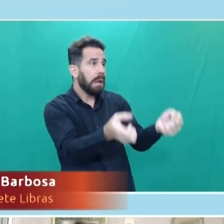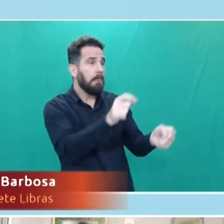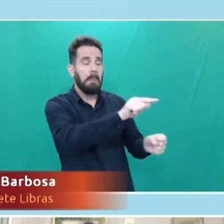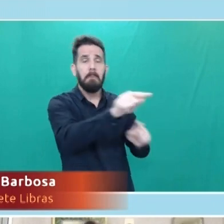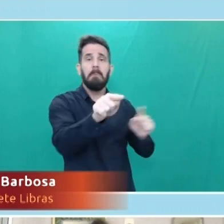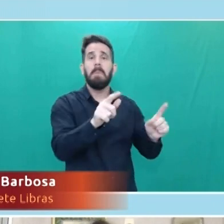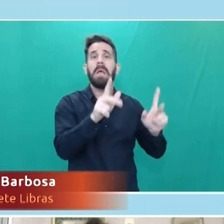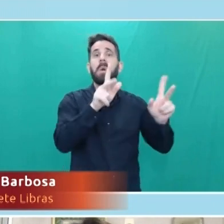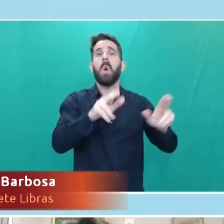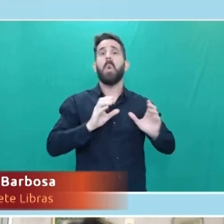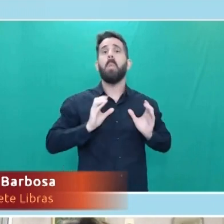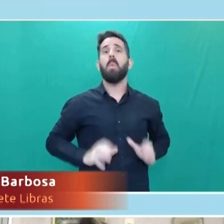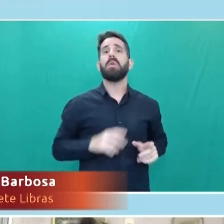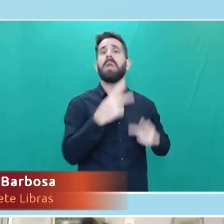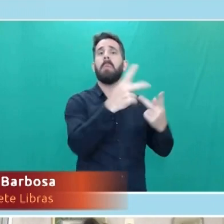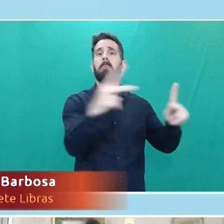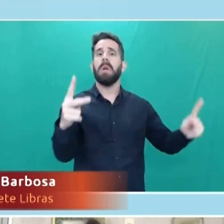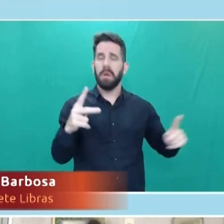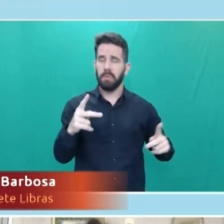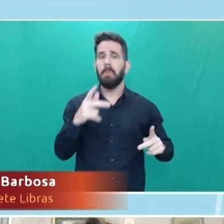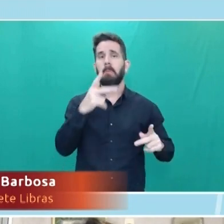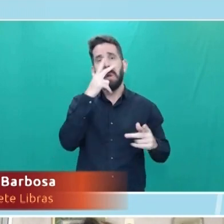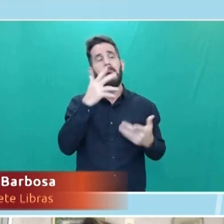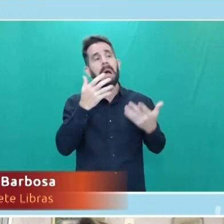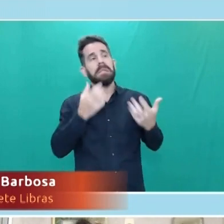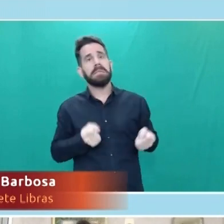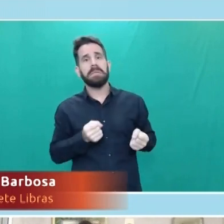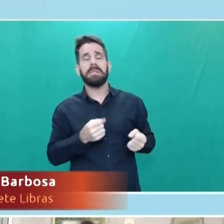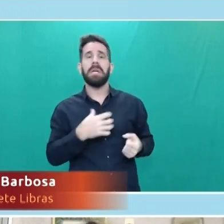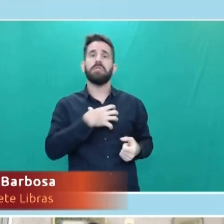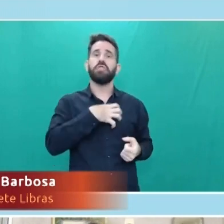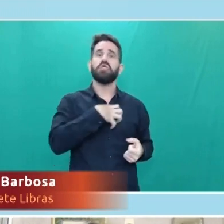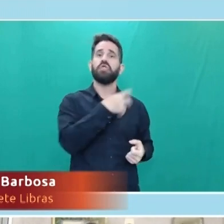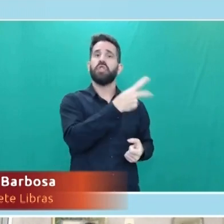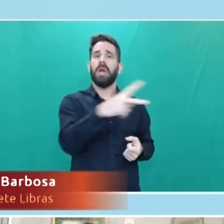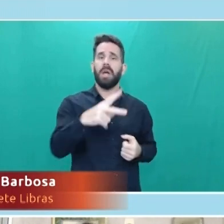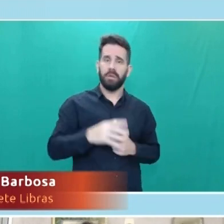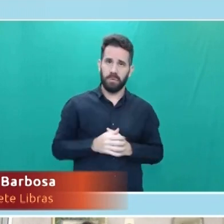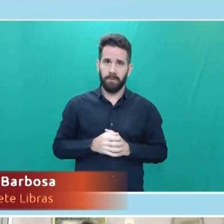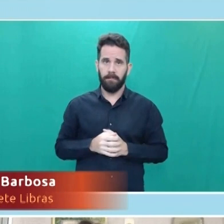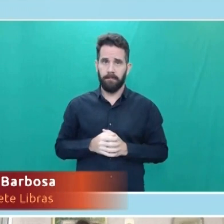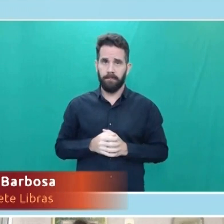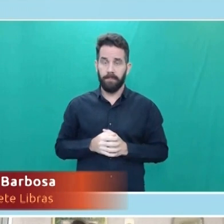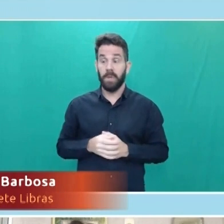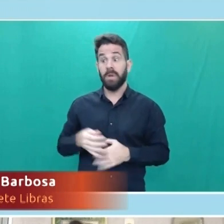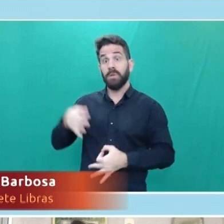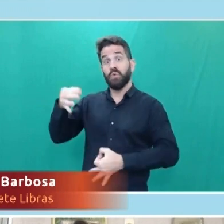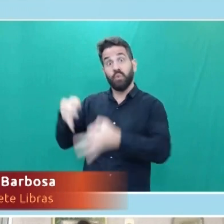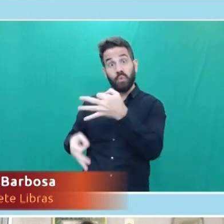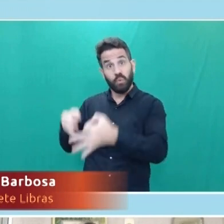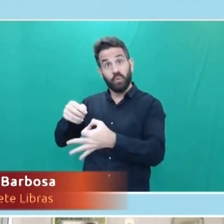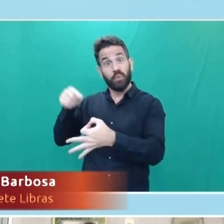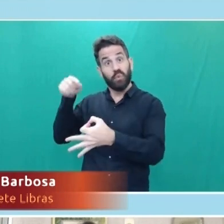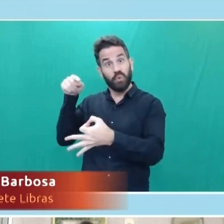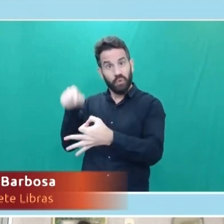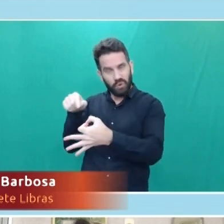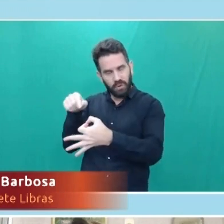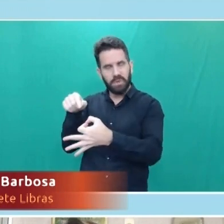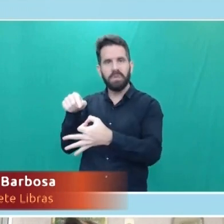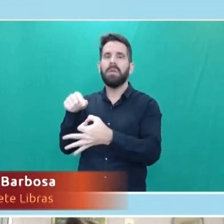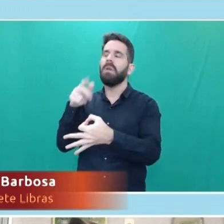aceite, né, ou tolerância com relação a essas condutas. E o sistema de justiça criminal, ele vem